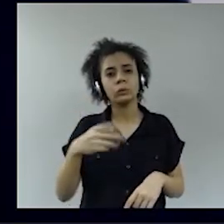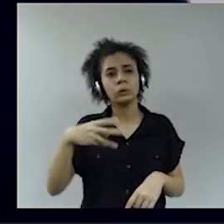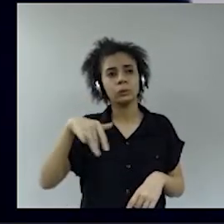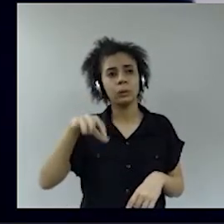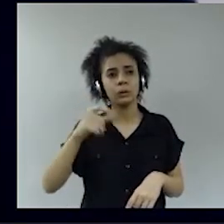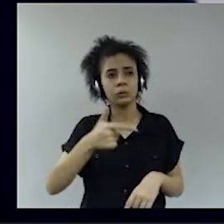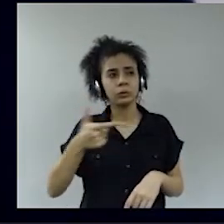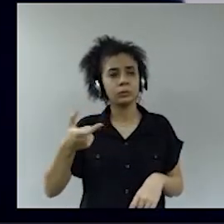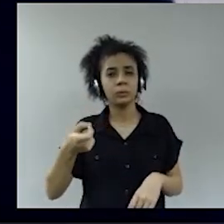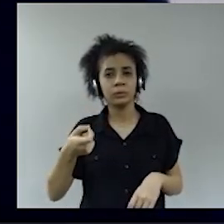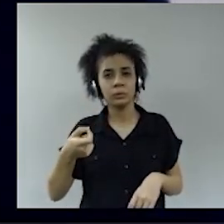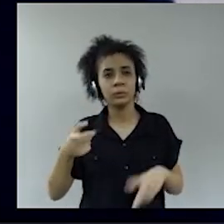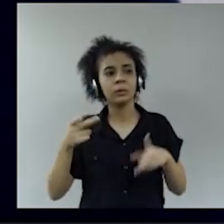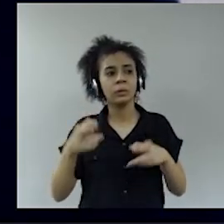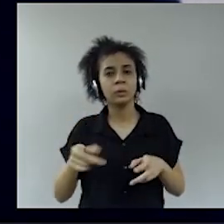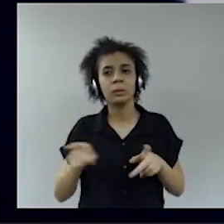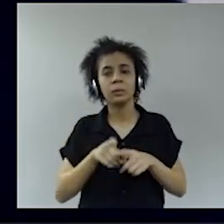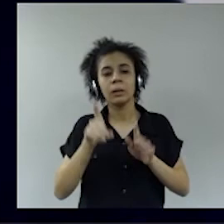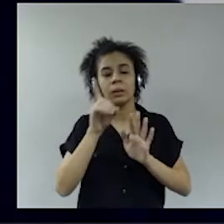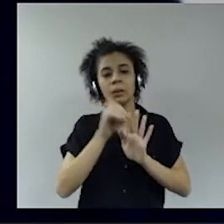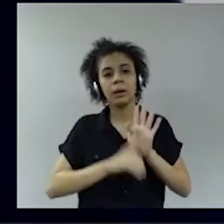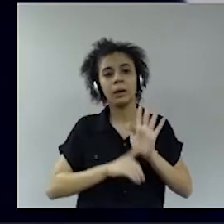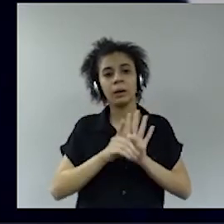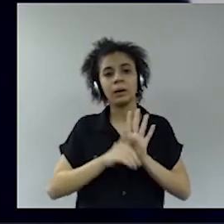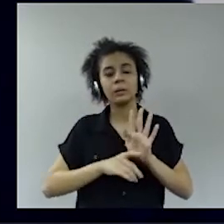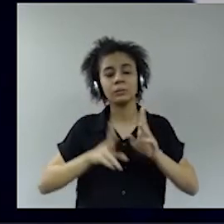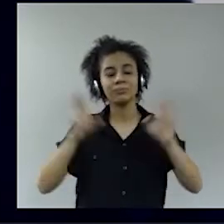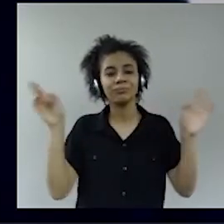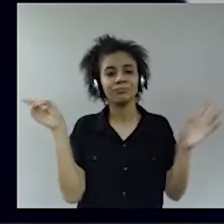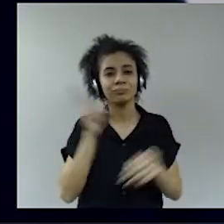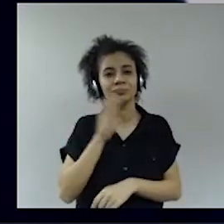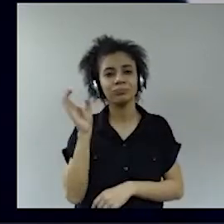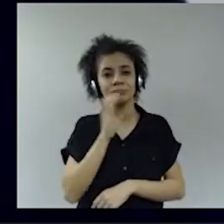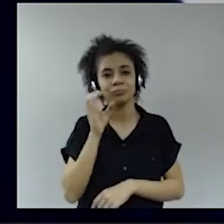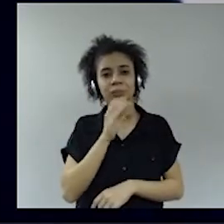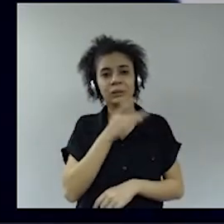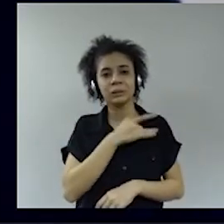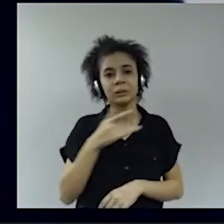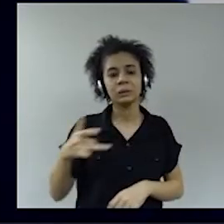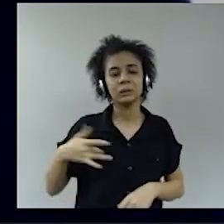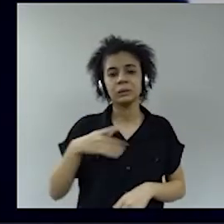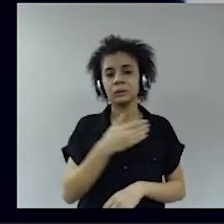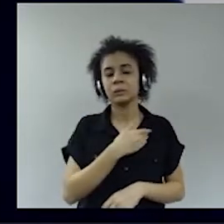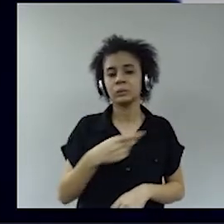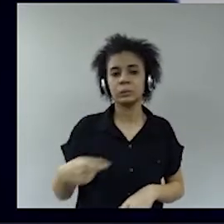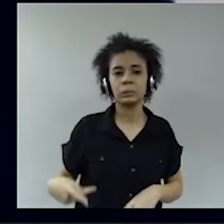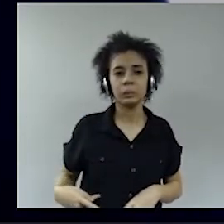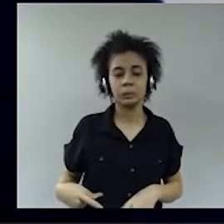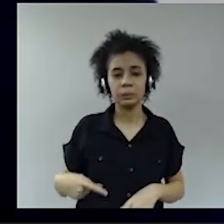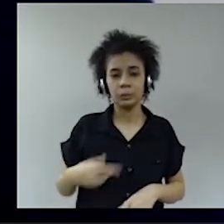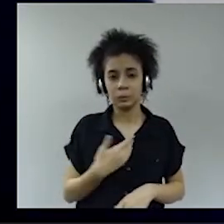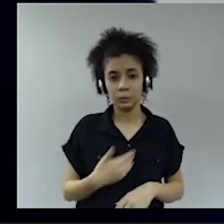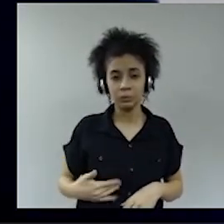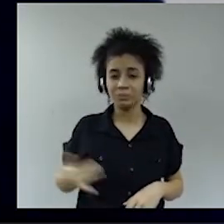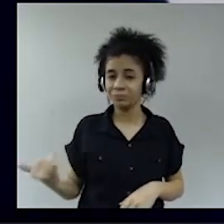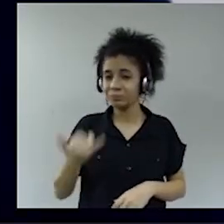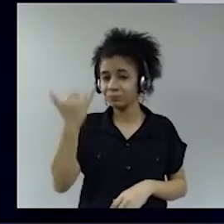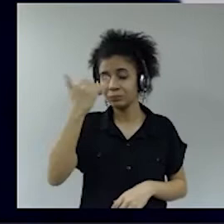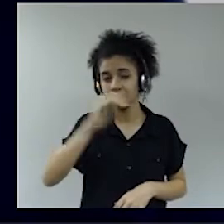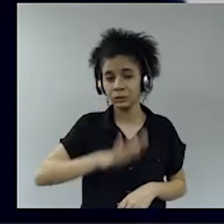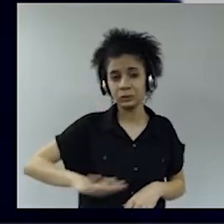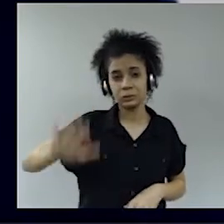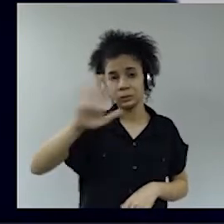2020, assim como a Declaração de Emergência em Saúde Pública de Importância Internacional